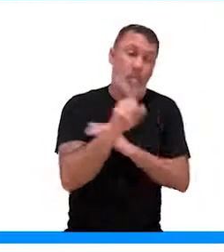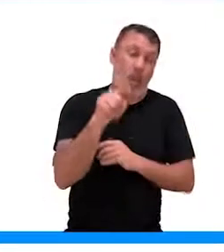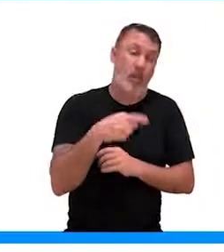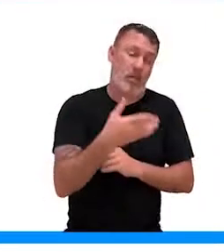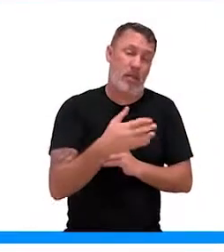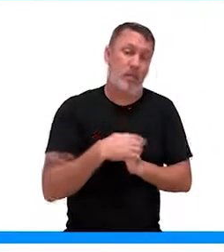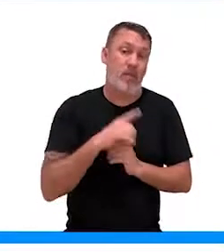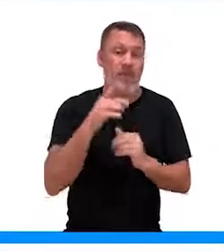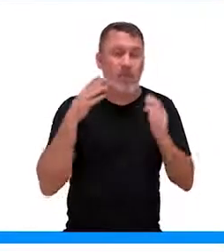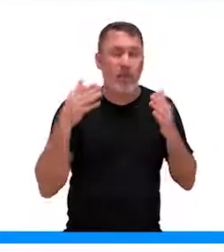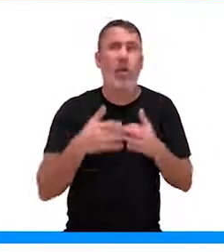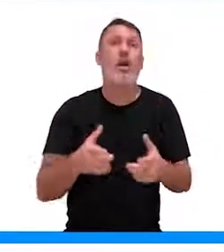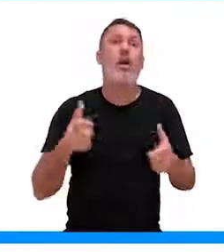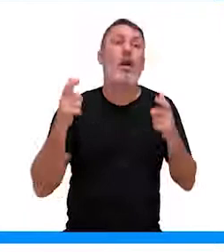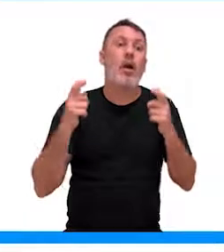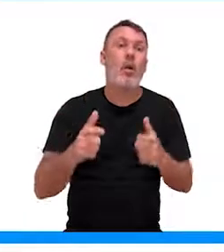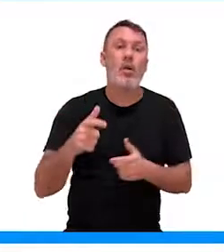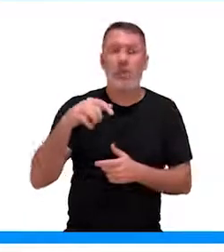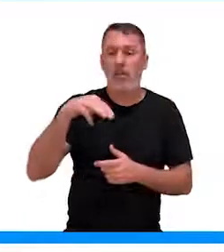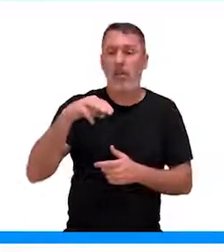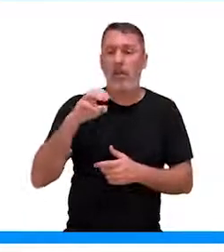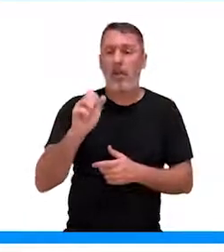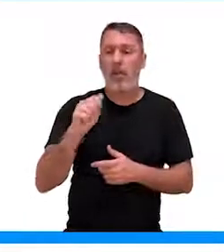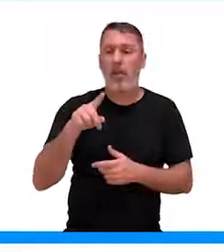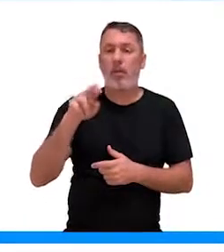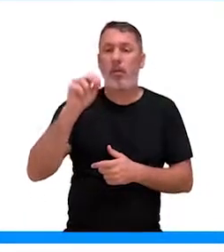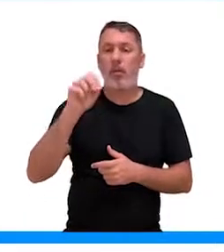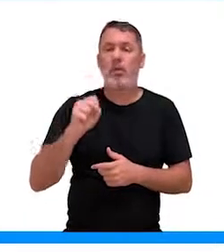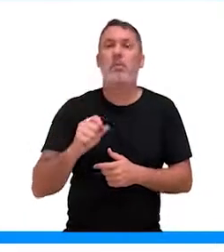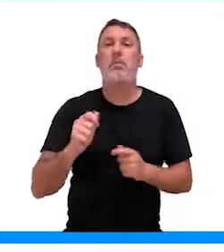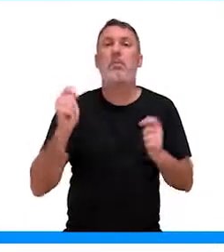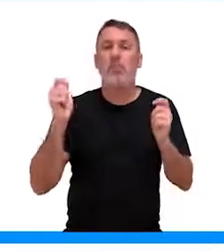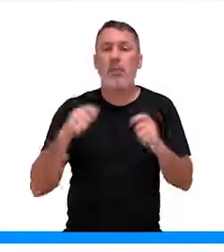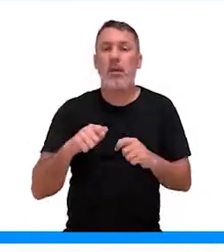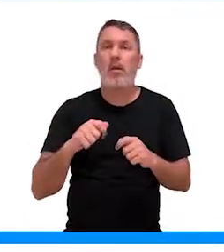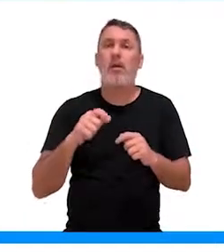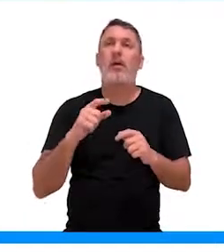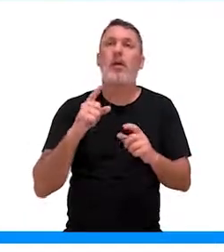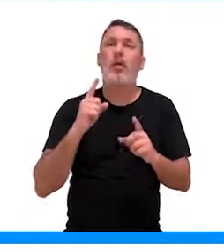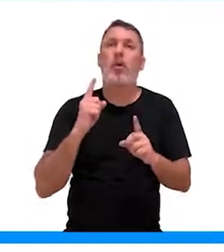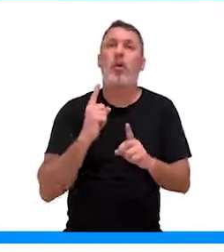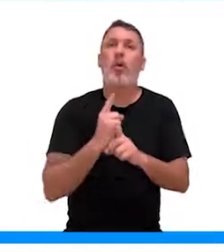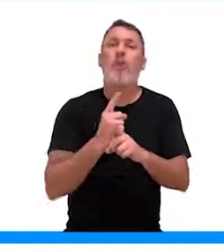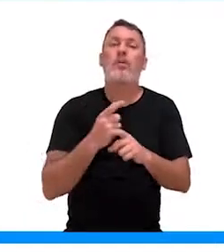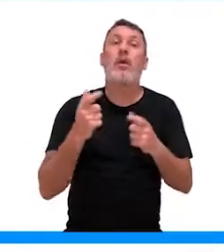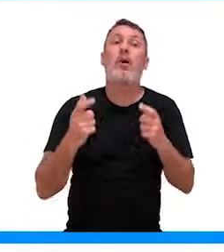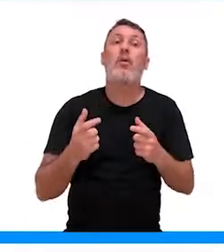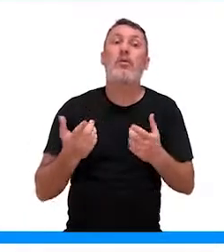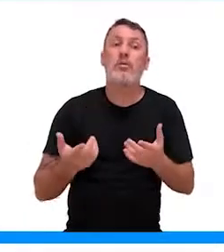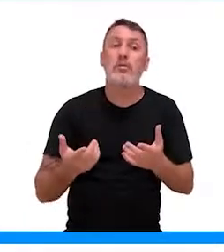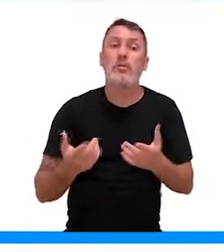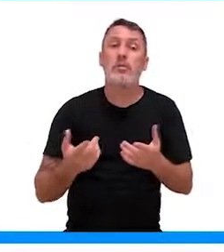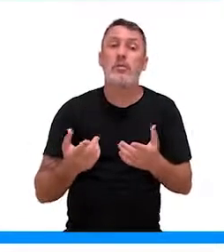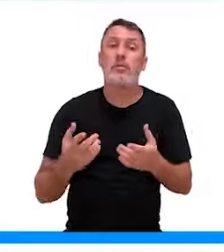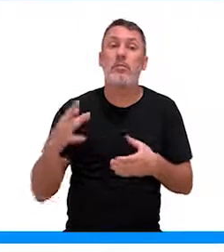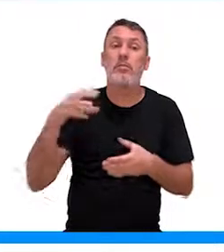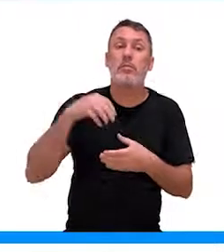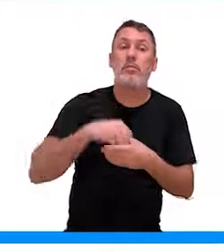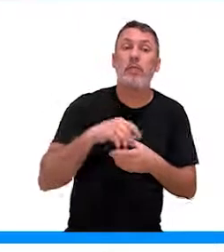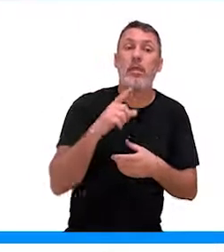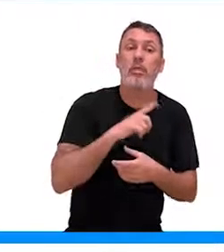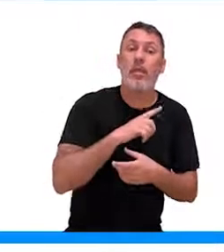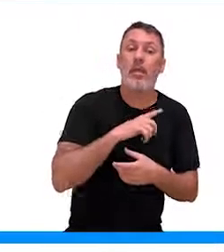pergunta. Aonde que os meandros eles podem ser encontrados? E aonde que você tem uma